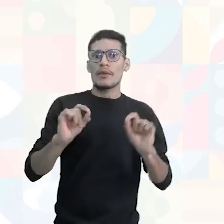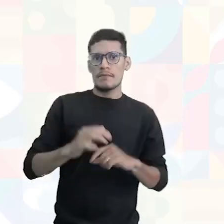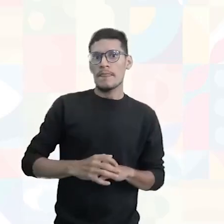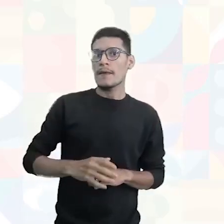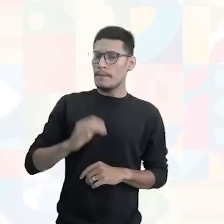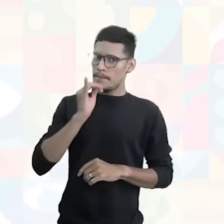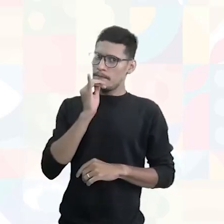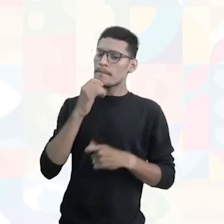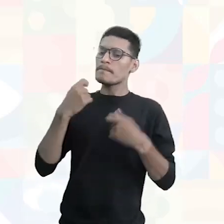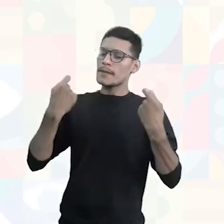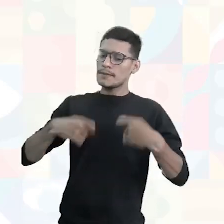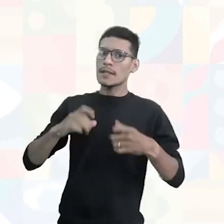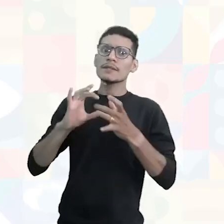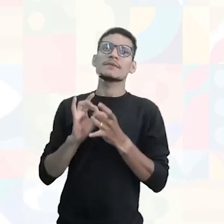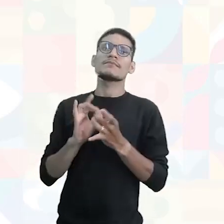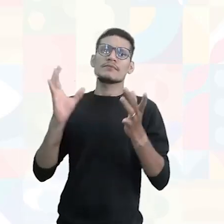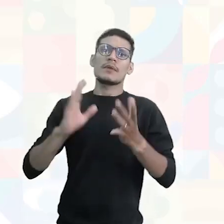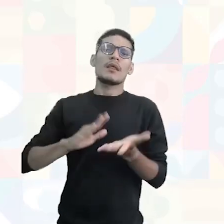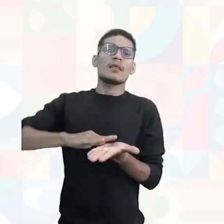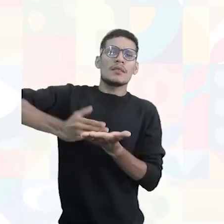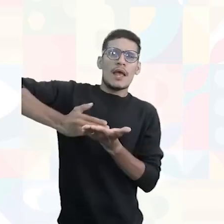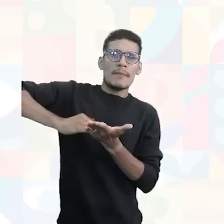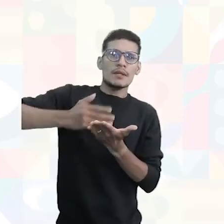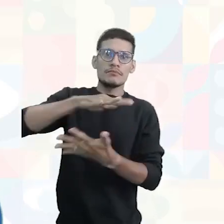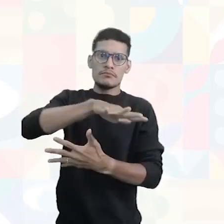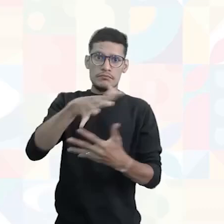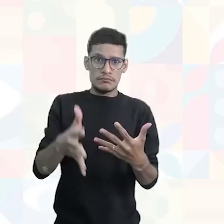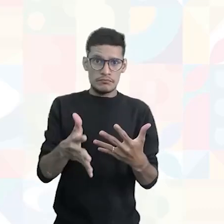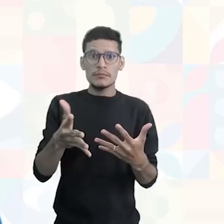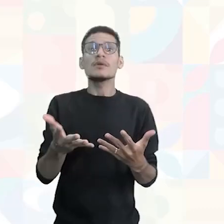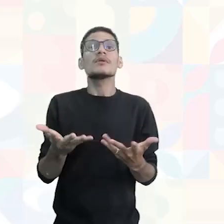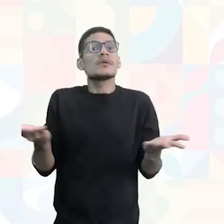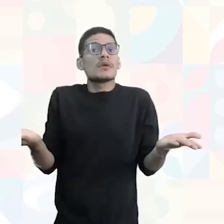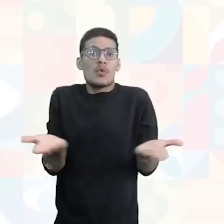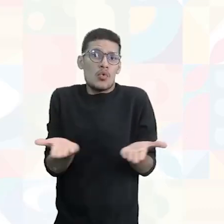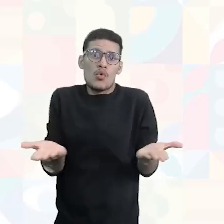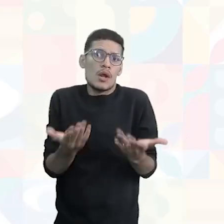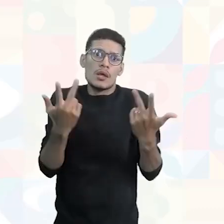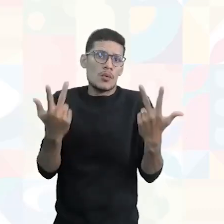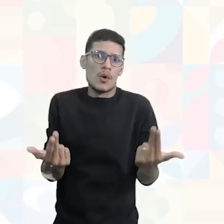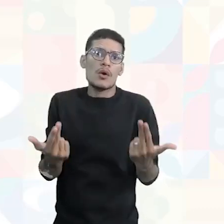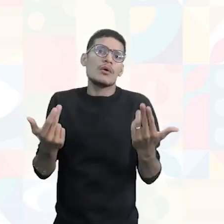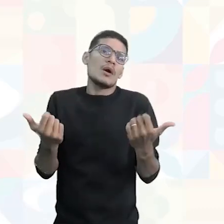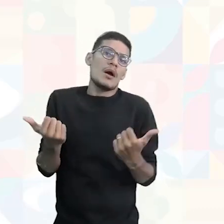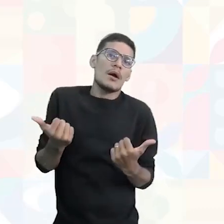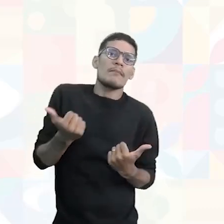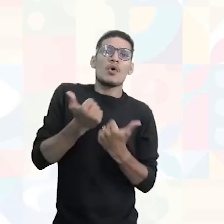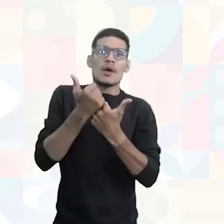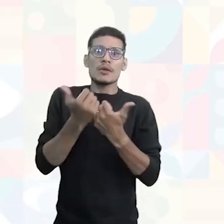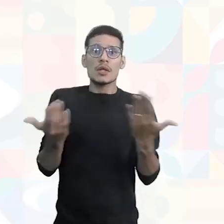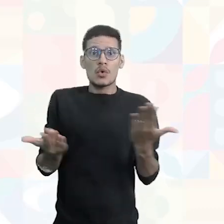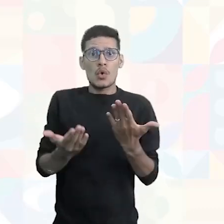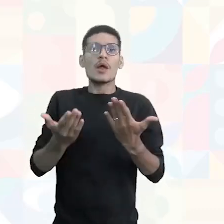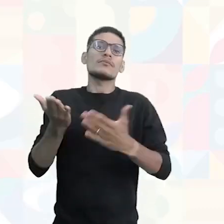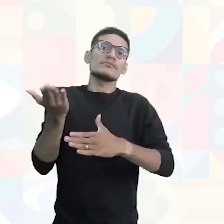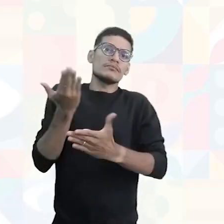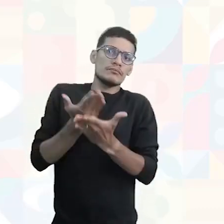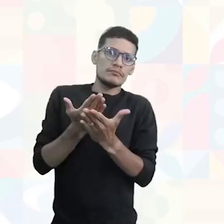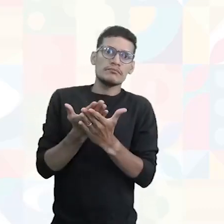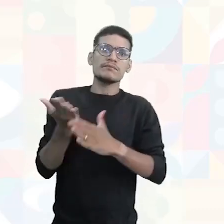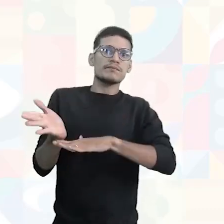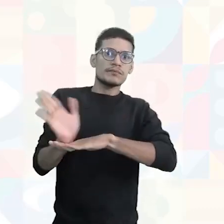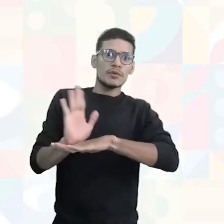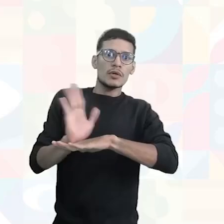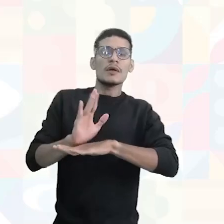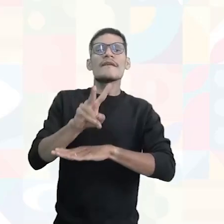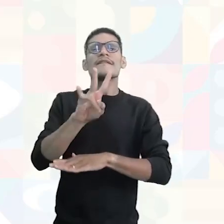precisa disponibilizar um intérprete de Libras, como um intérprete que está nos apoiando nessa videoaula, que vai